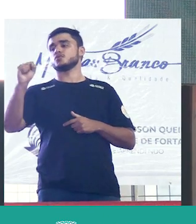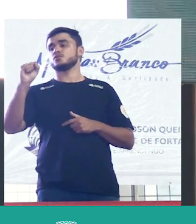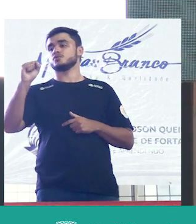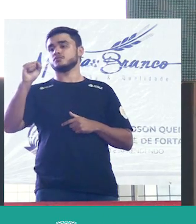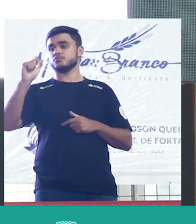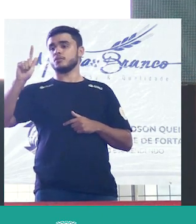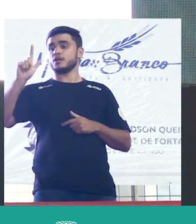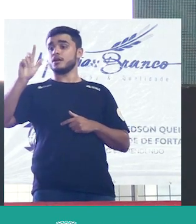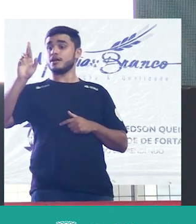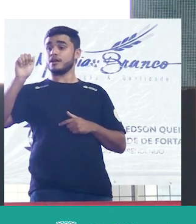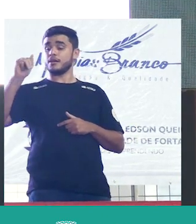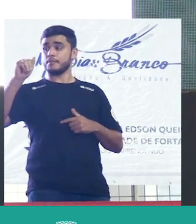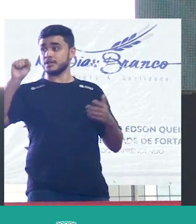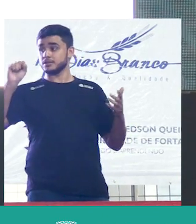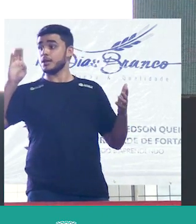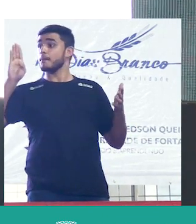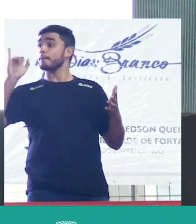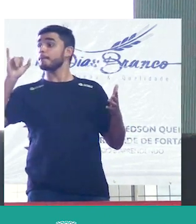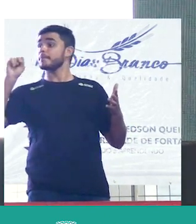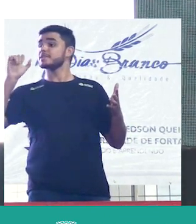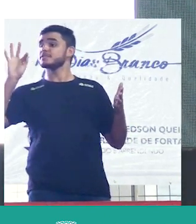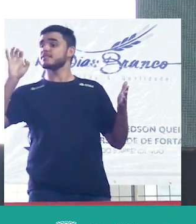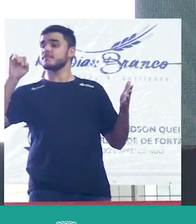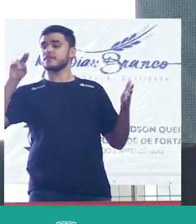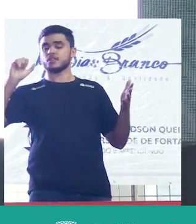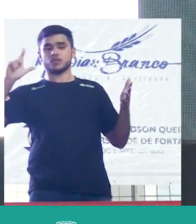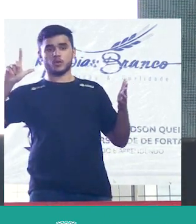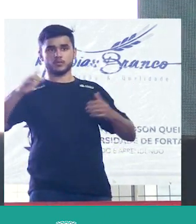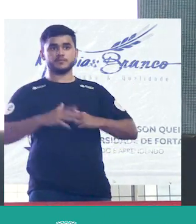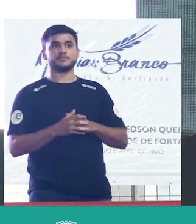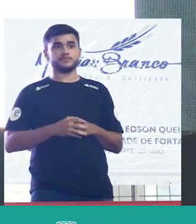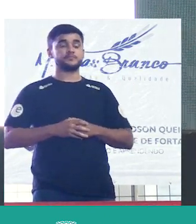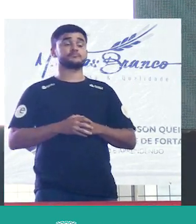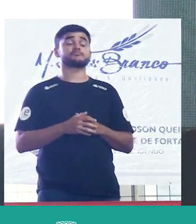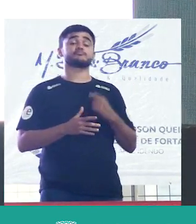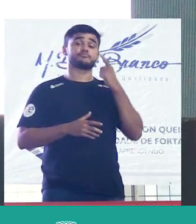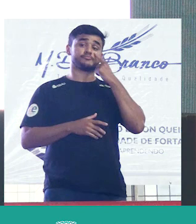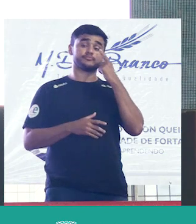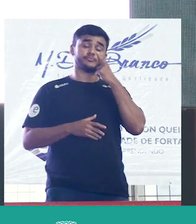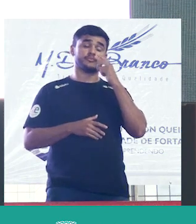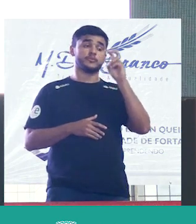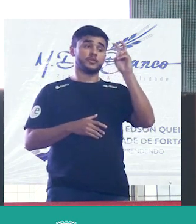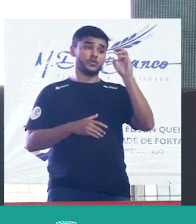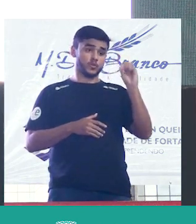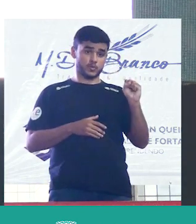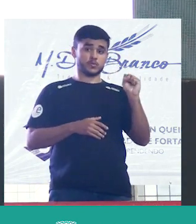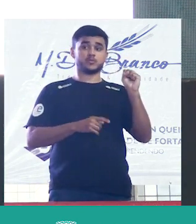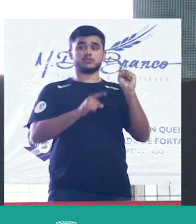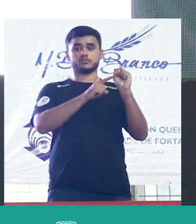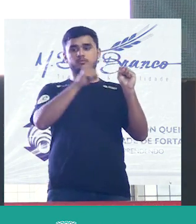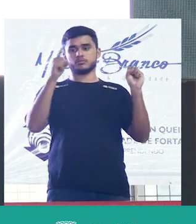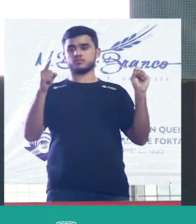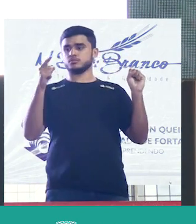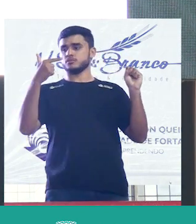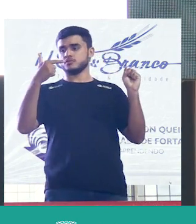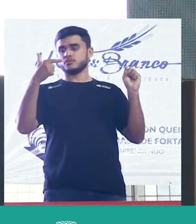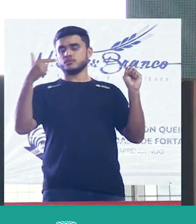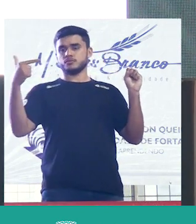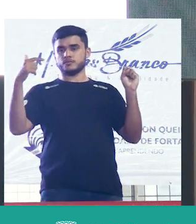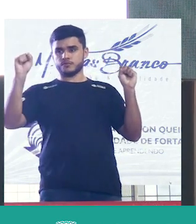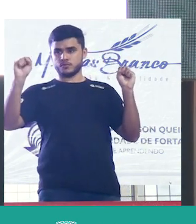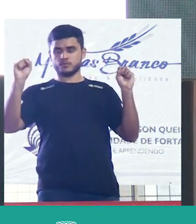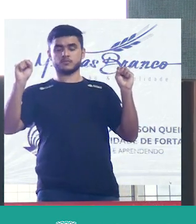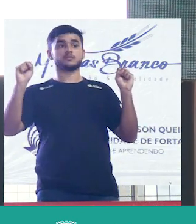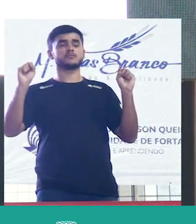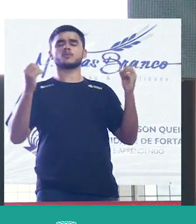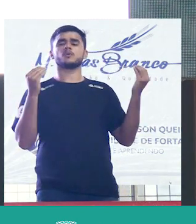que esse 228 é a massa molar do bisfenol, que a questão deu. Se 58 gramas de propanona produzem 228